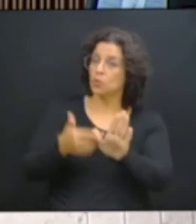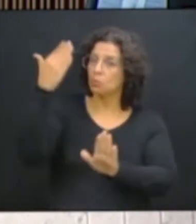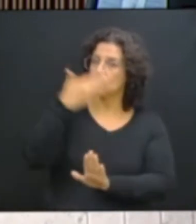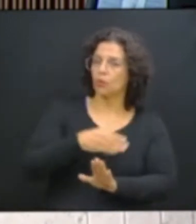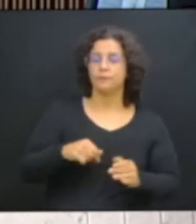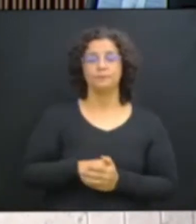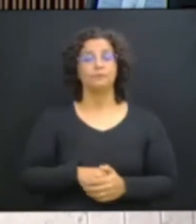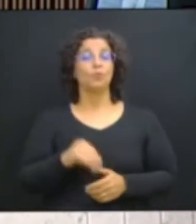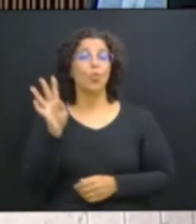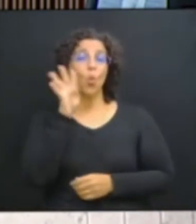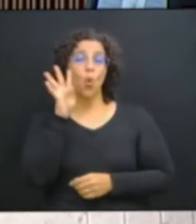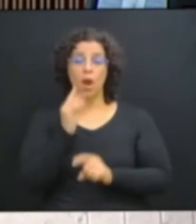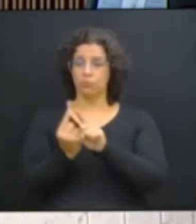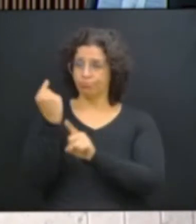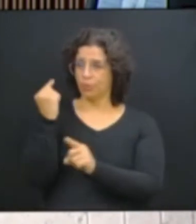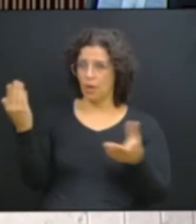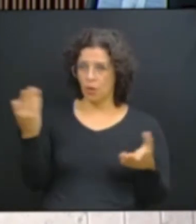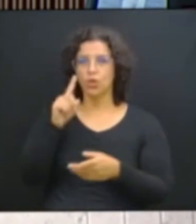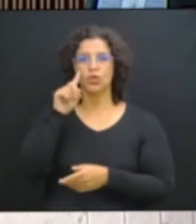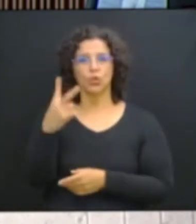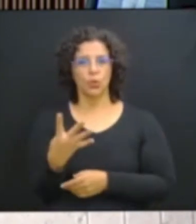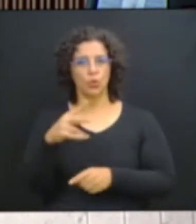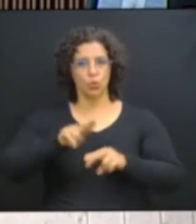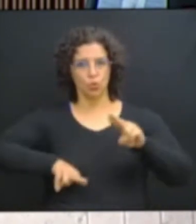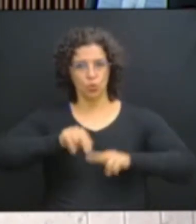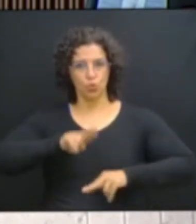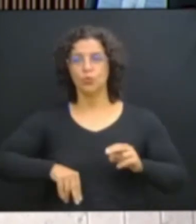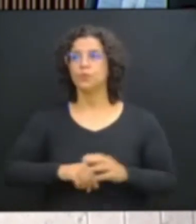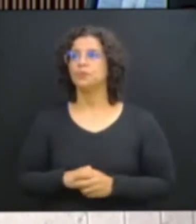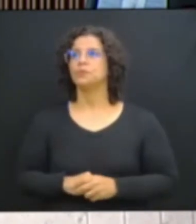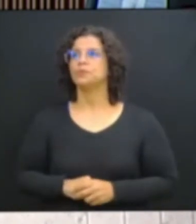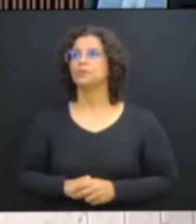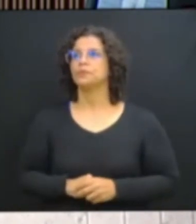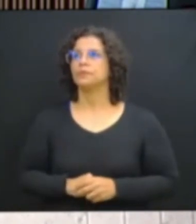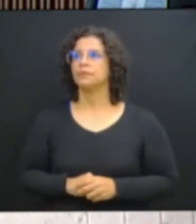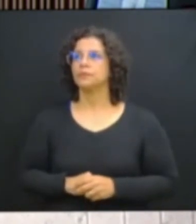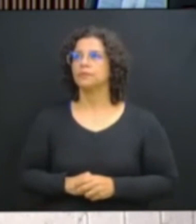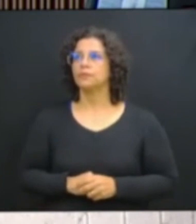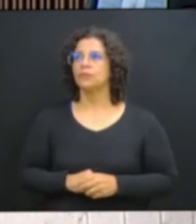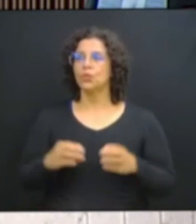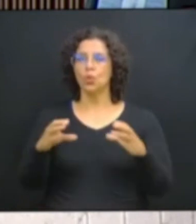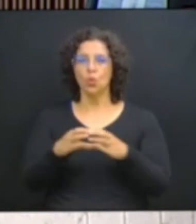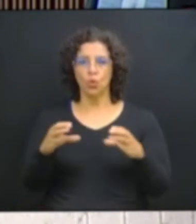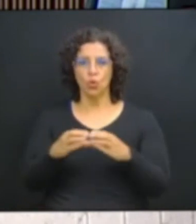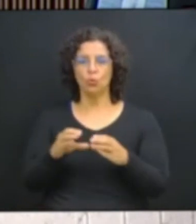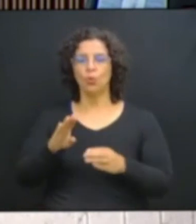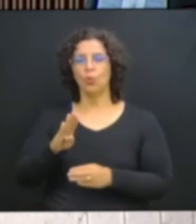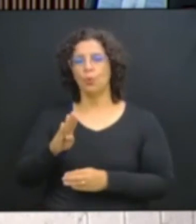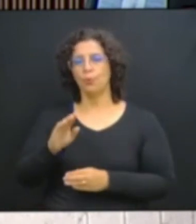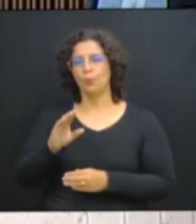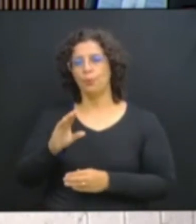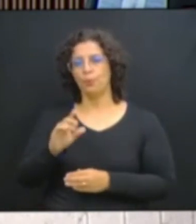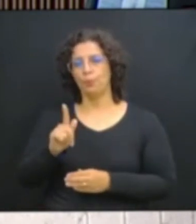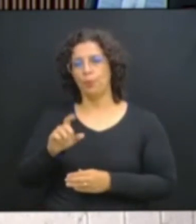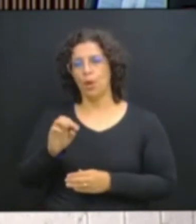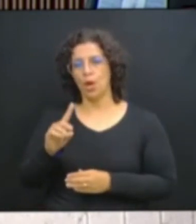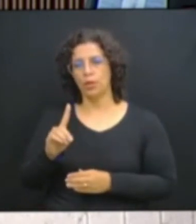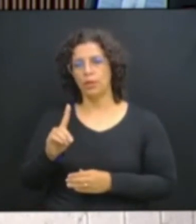Na última quarta-feira, dia 14 de junho, a coluna Broadcast do jornal Estado de São